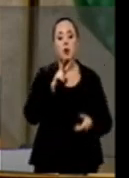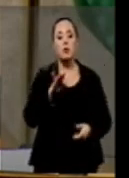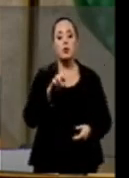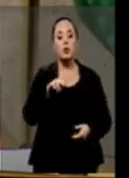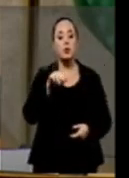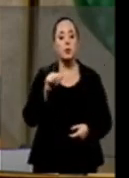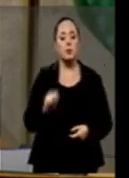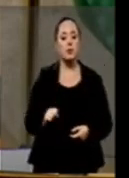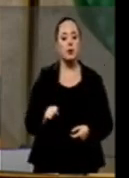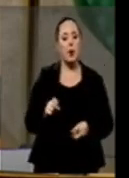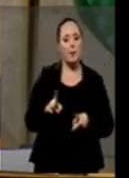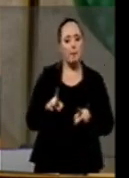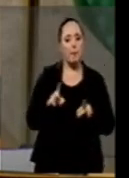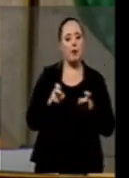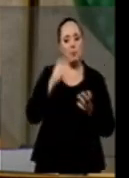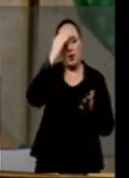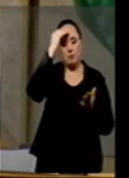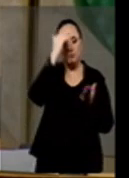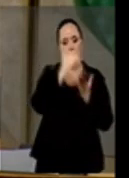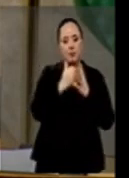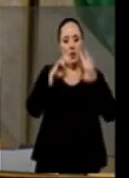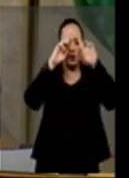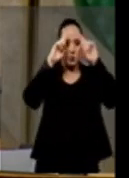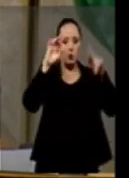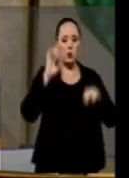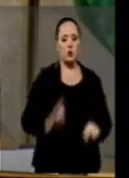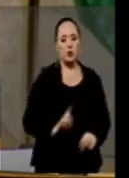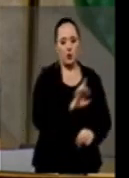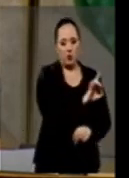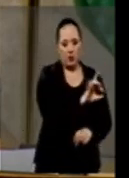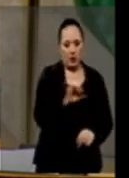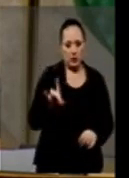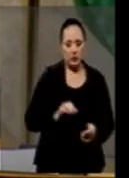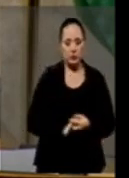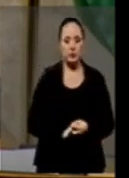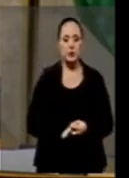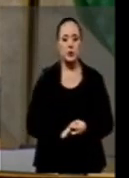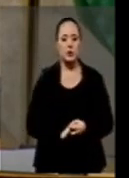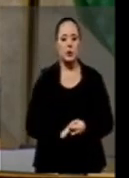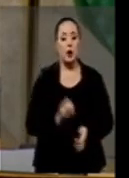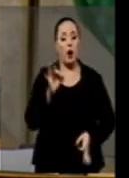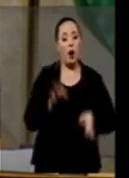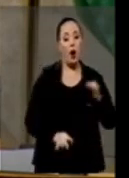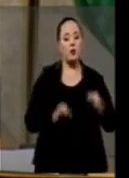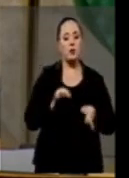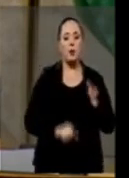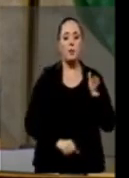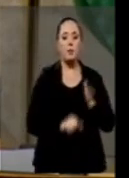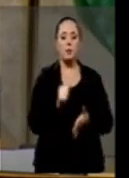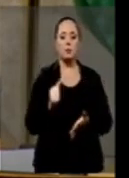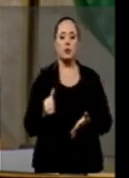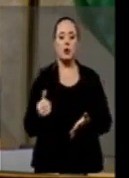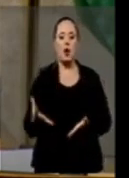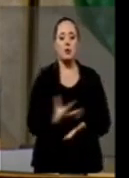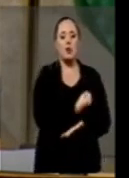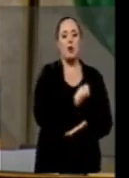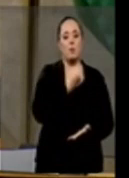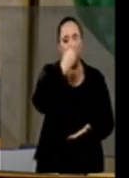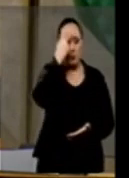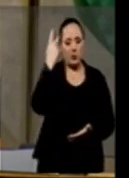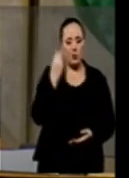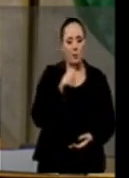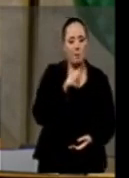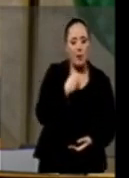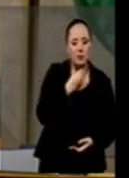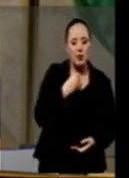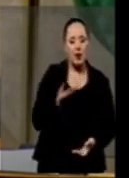seus direitos e interesses legítimos à justiça que por primeiro socorre os mais fragilizados e